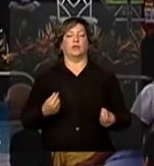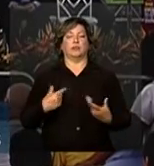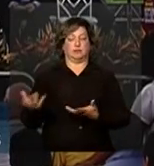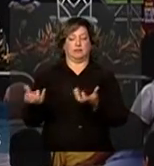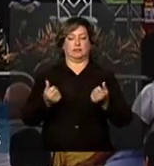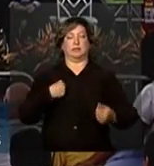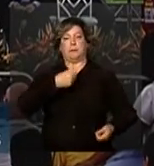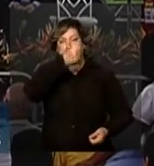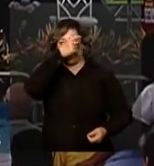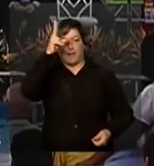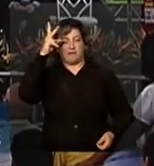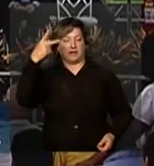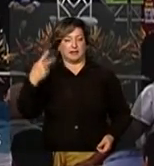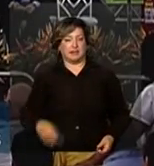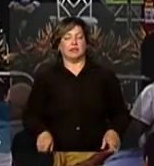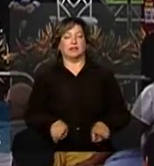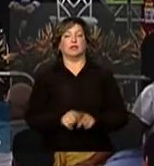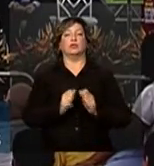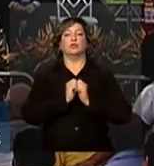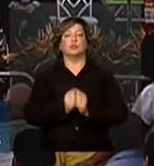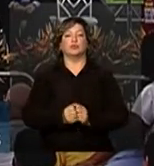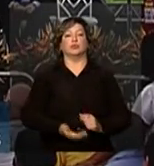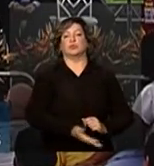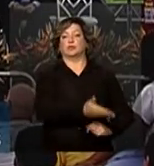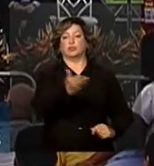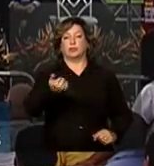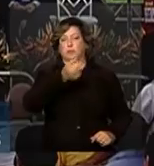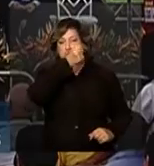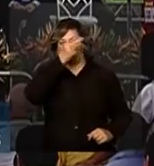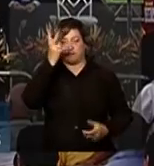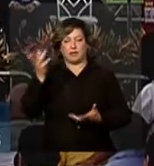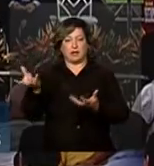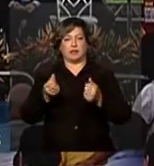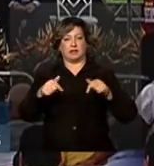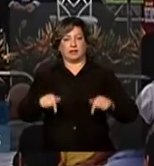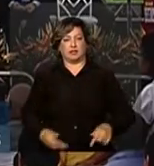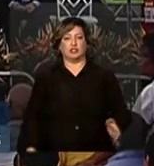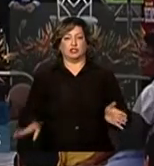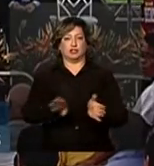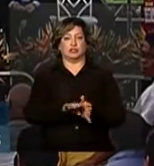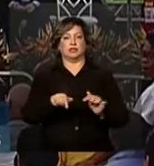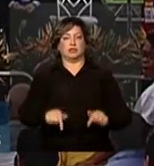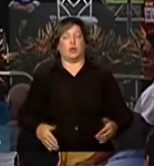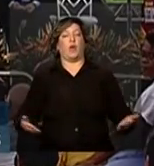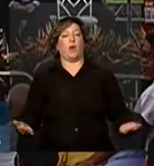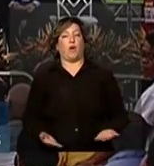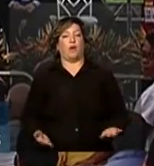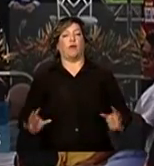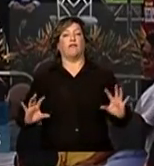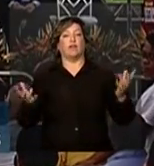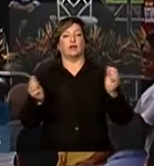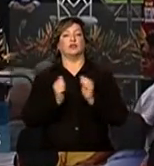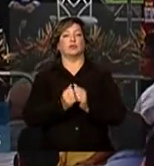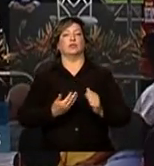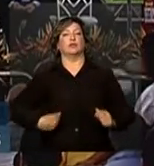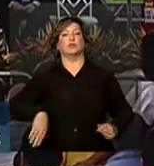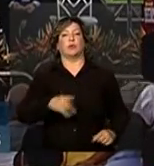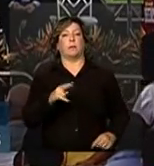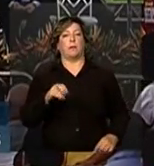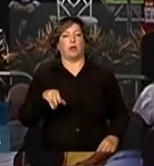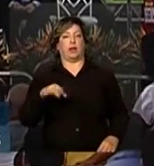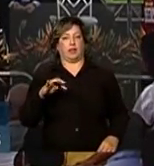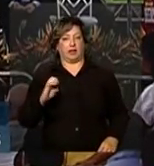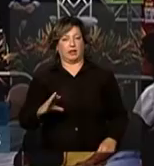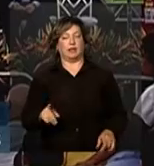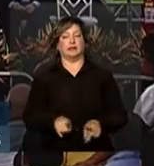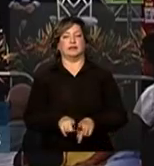com todos os prefeitos e prefeitas dessa região chegando aqui hoje aqui hoje para Celebrar conosco o Pronatec